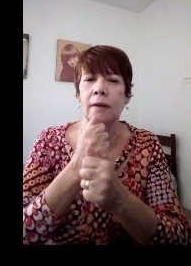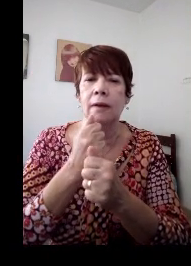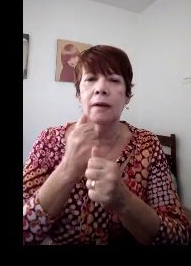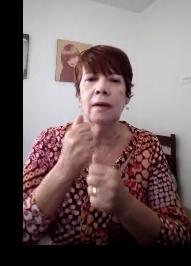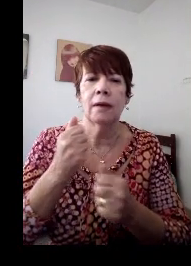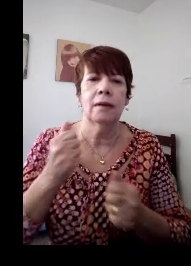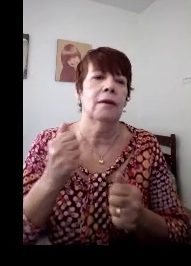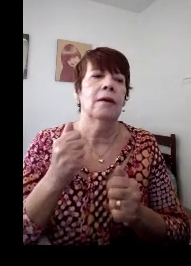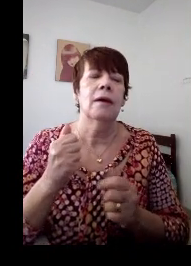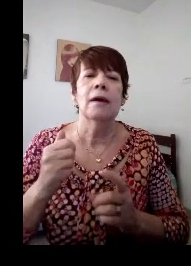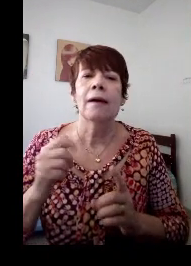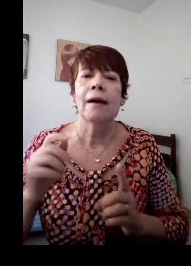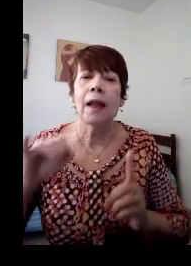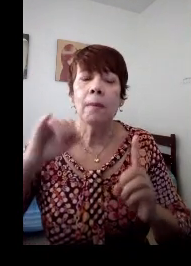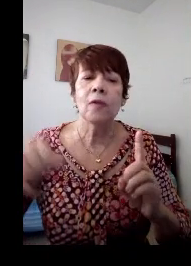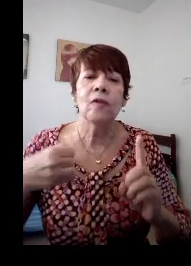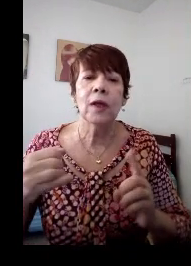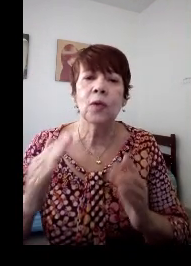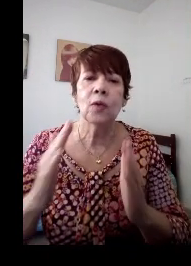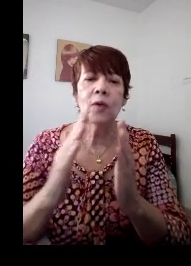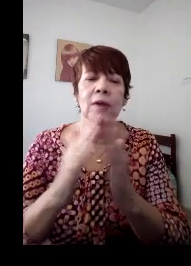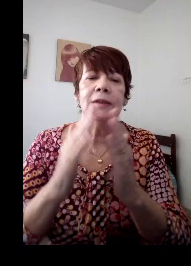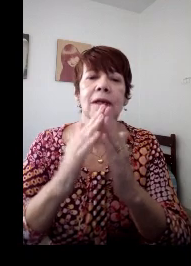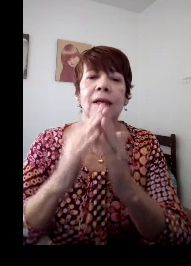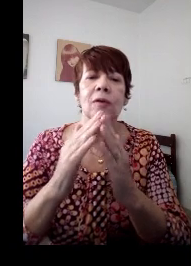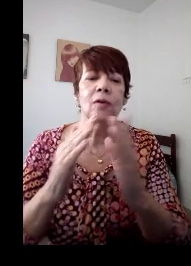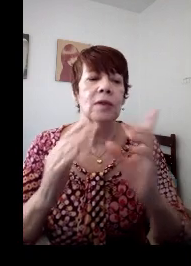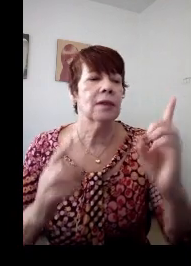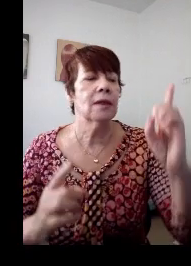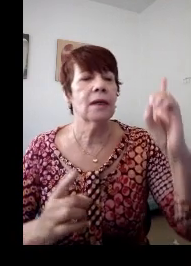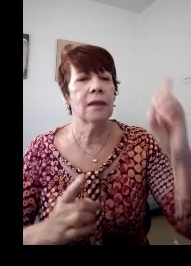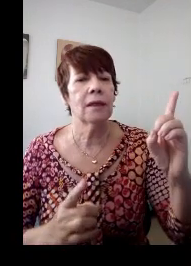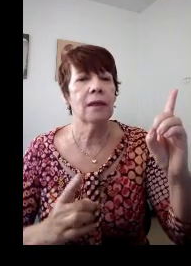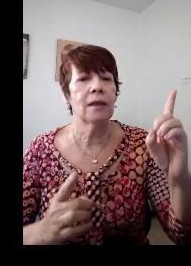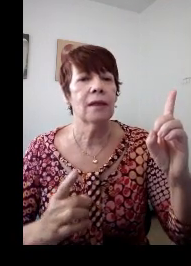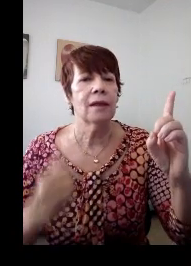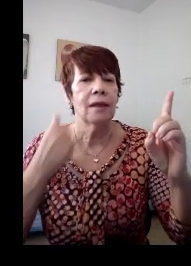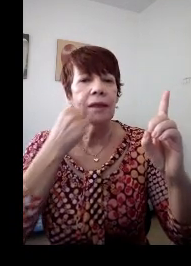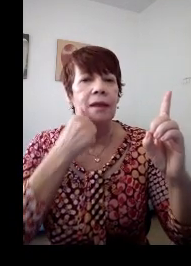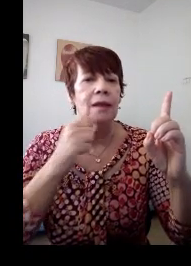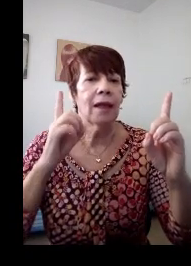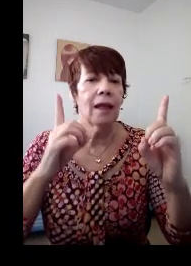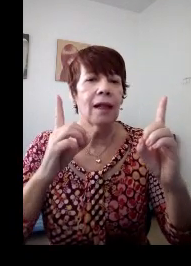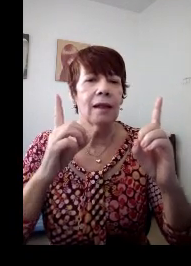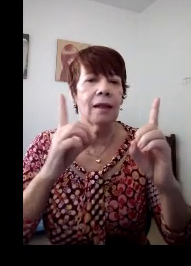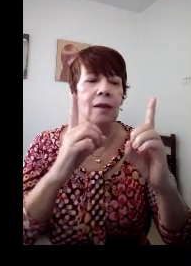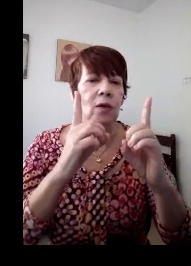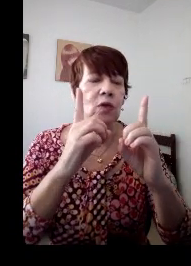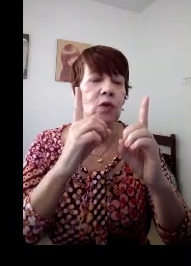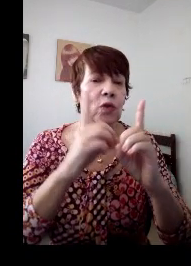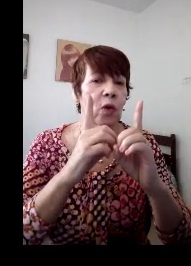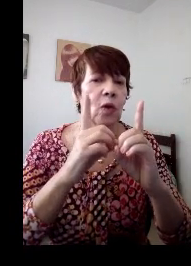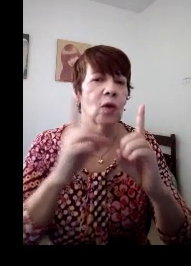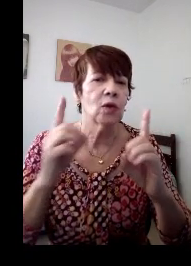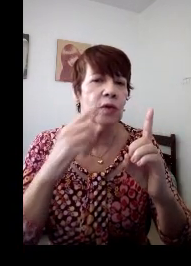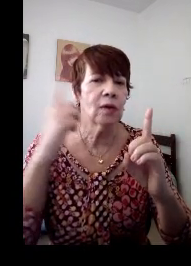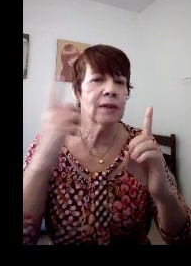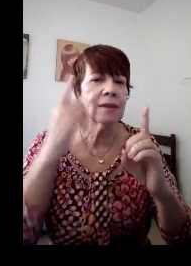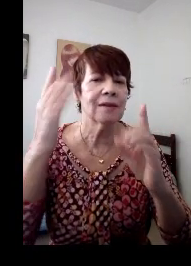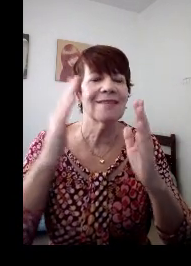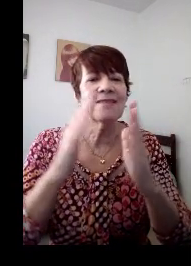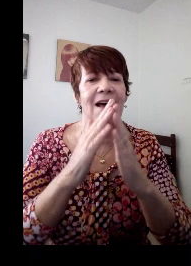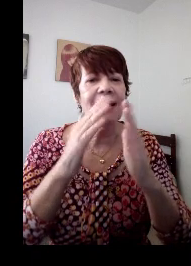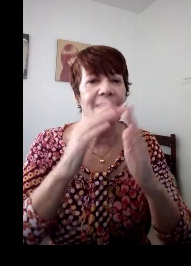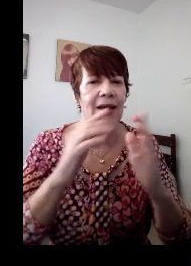ela aproveitou ela aproveitou um momento em que eles estavam sós na